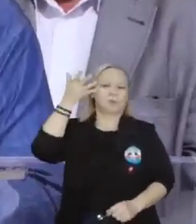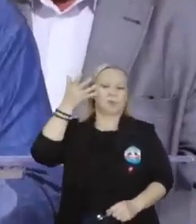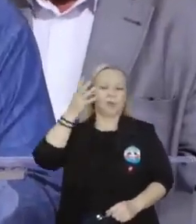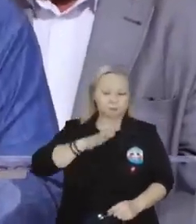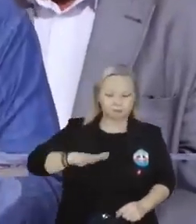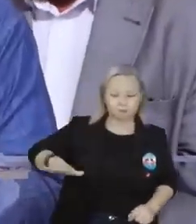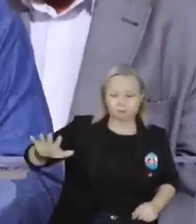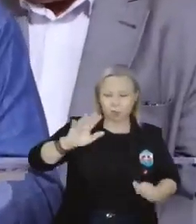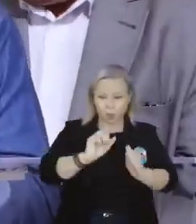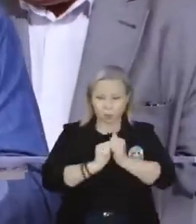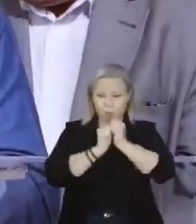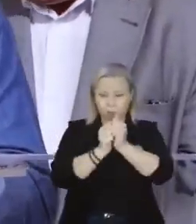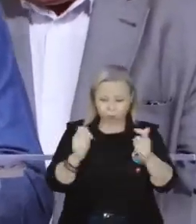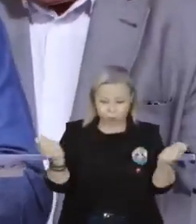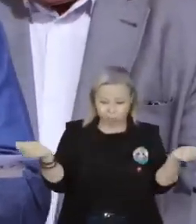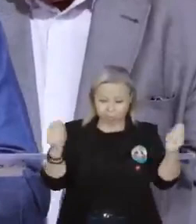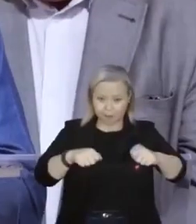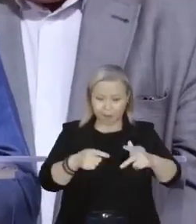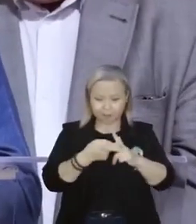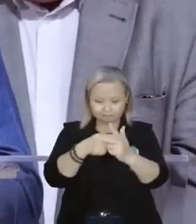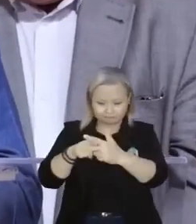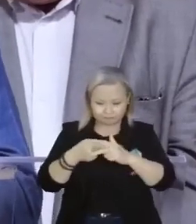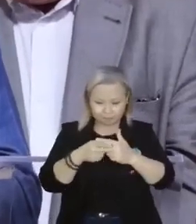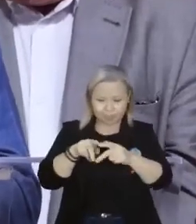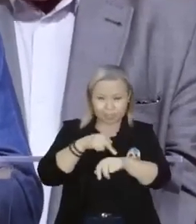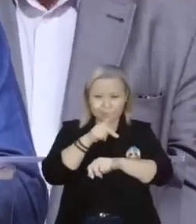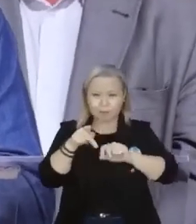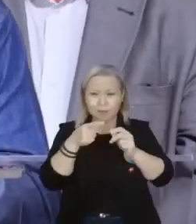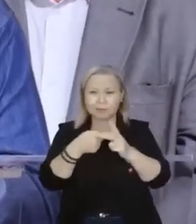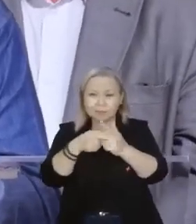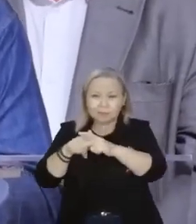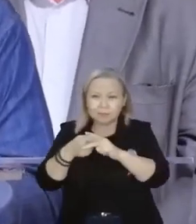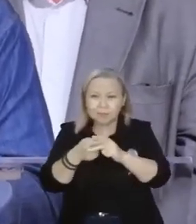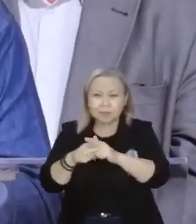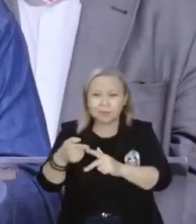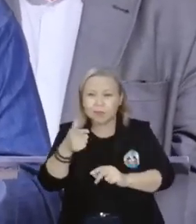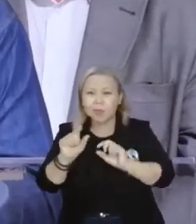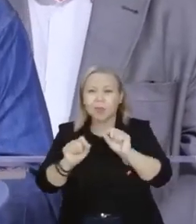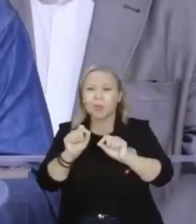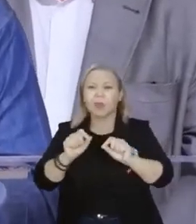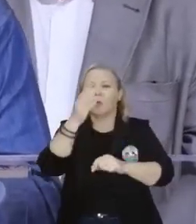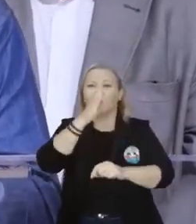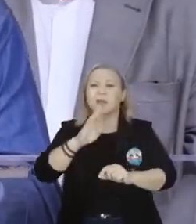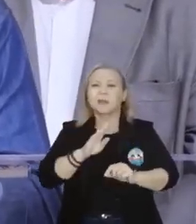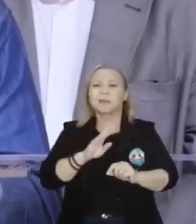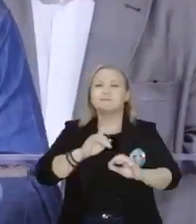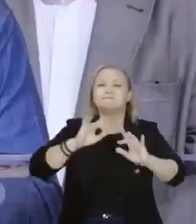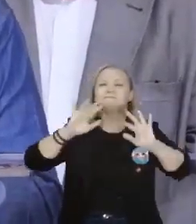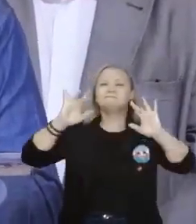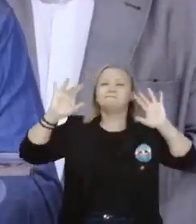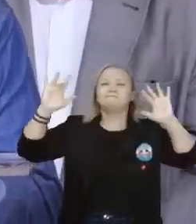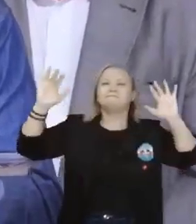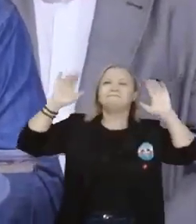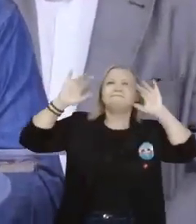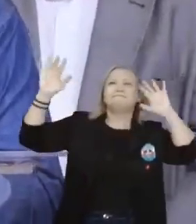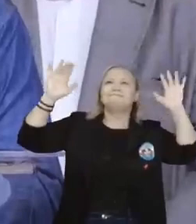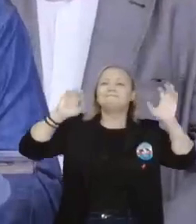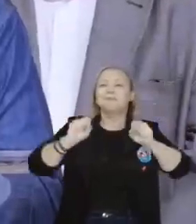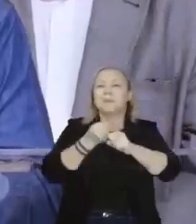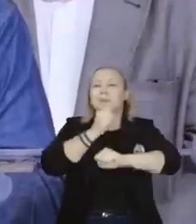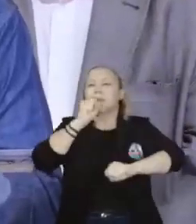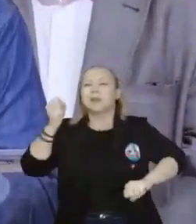de consertar esse país e de construir um Brasil do tamanho dos nossos sonhos, com oportunidade para transformá-lo em